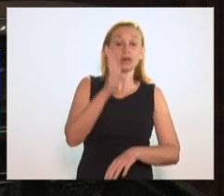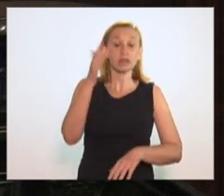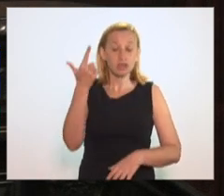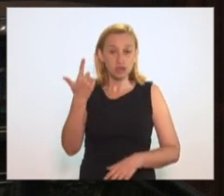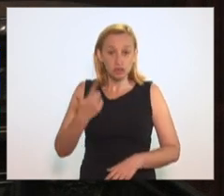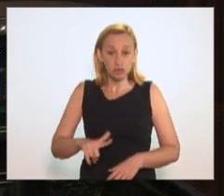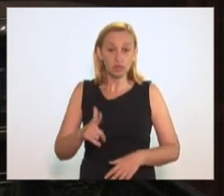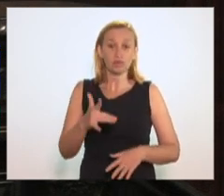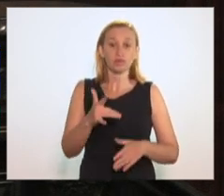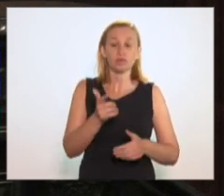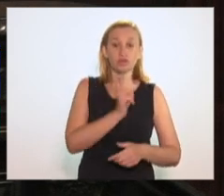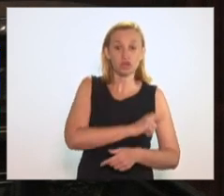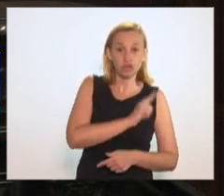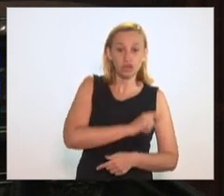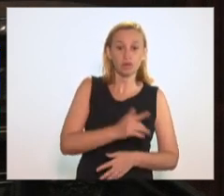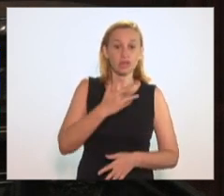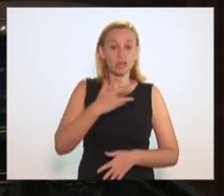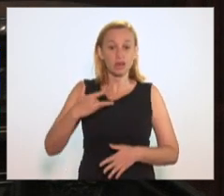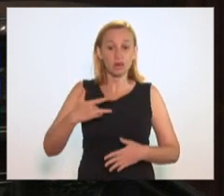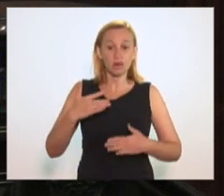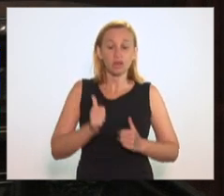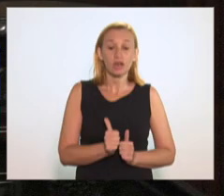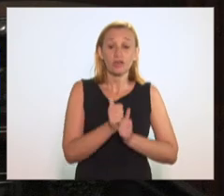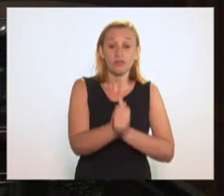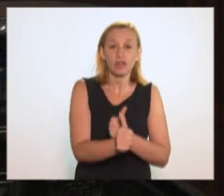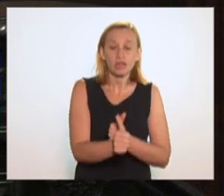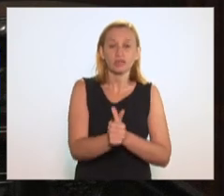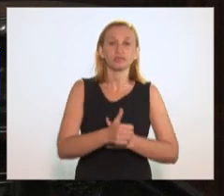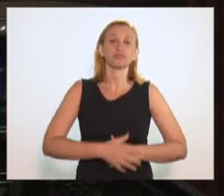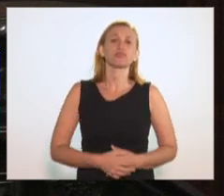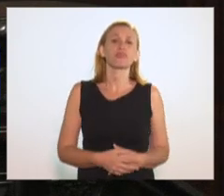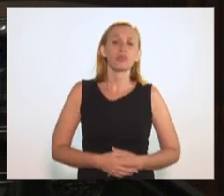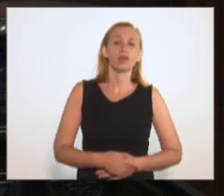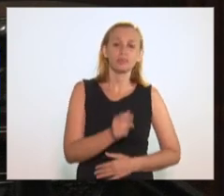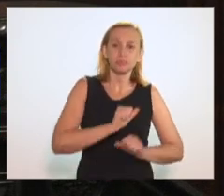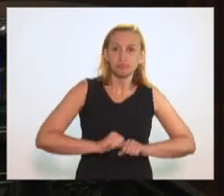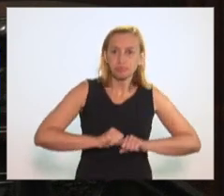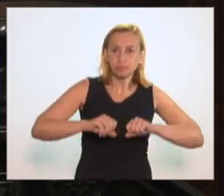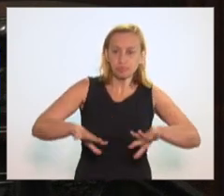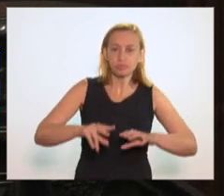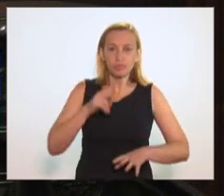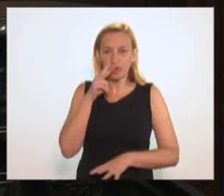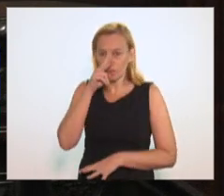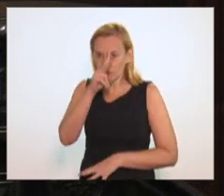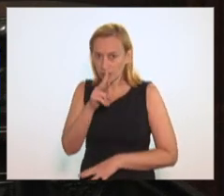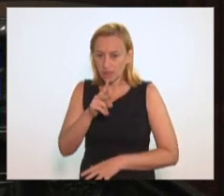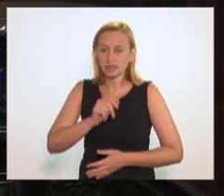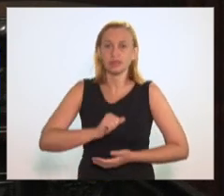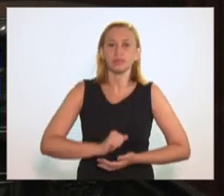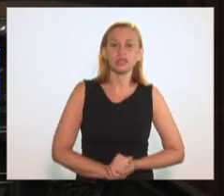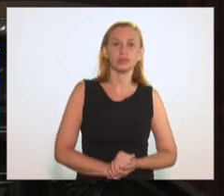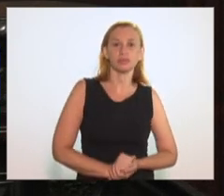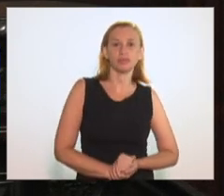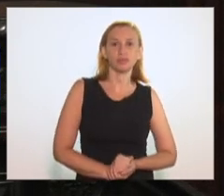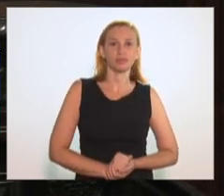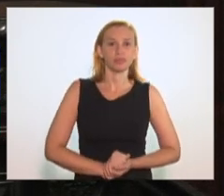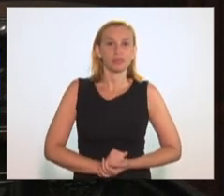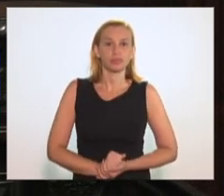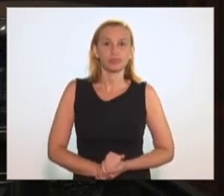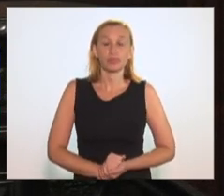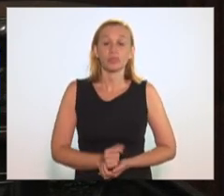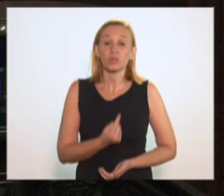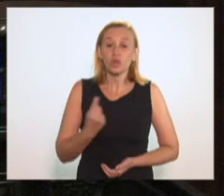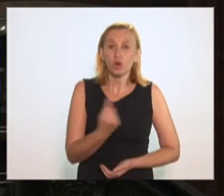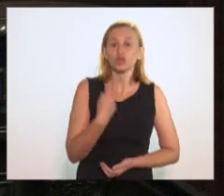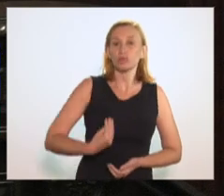saúde, de enfrentamento à pandemia e de fortalecimento das políticas públicas. A